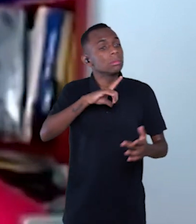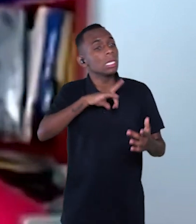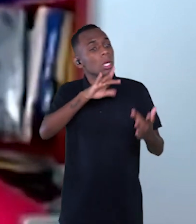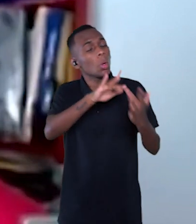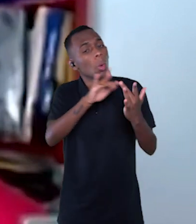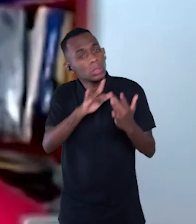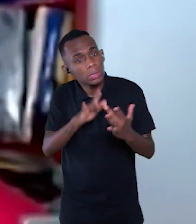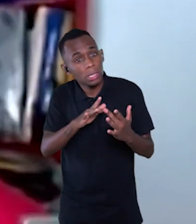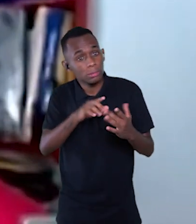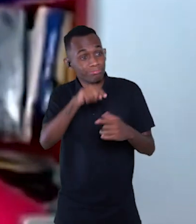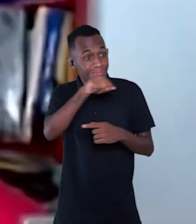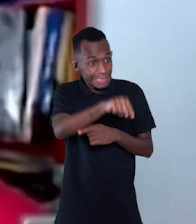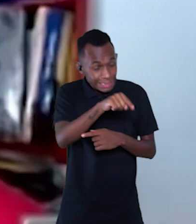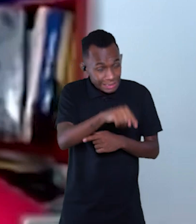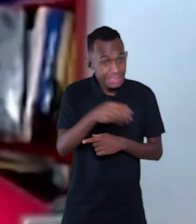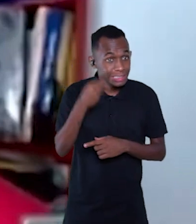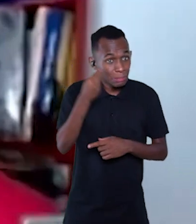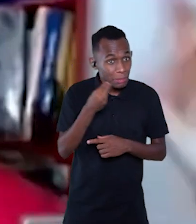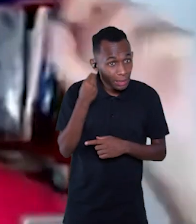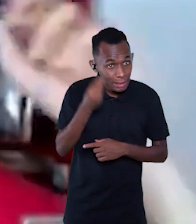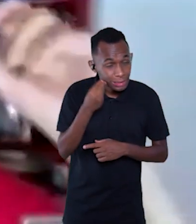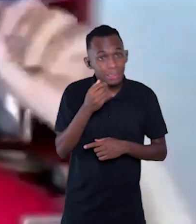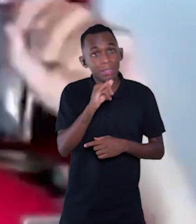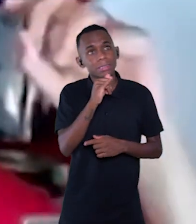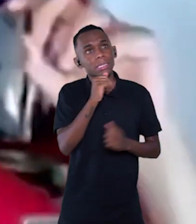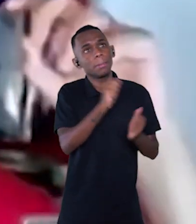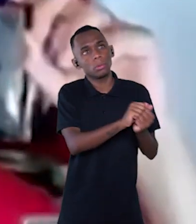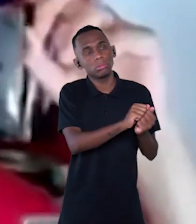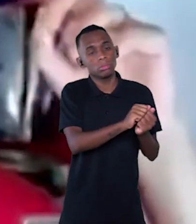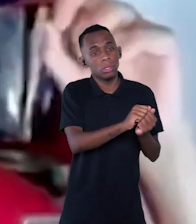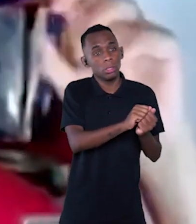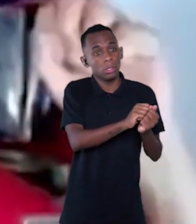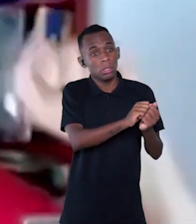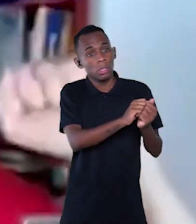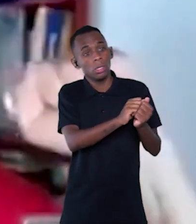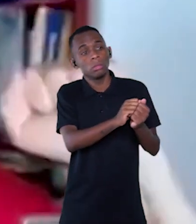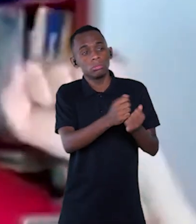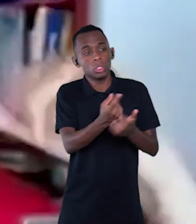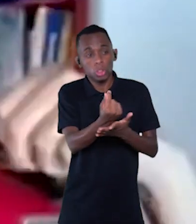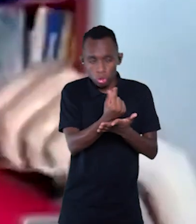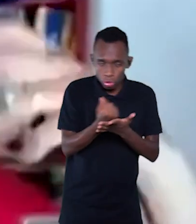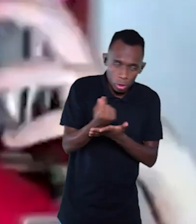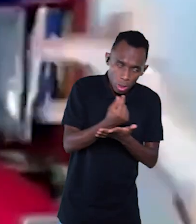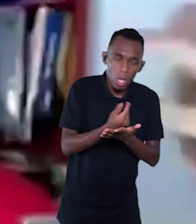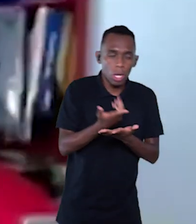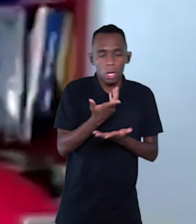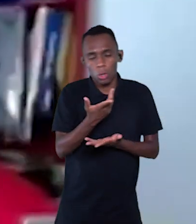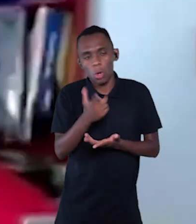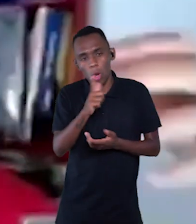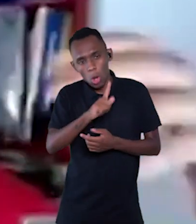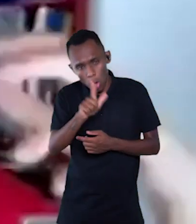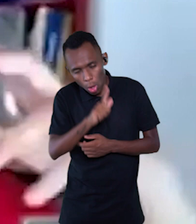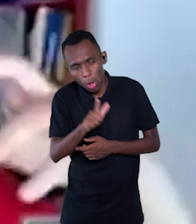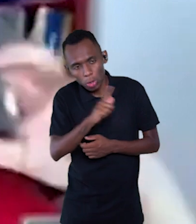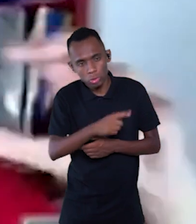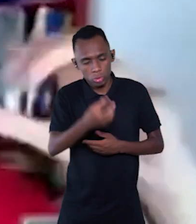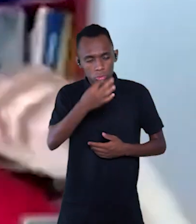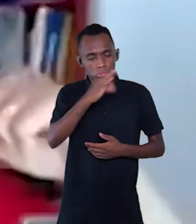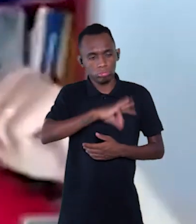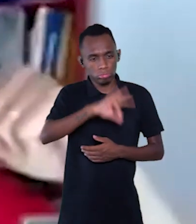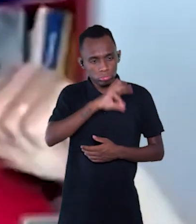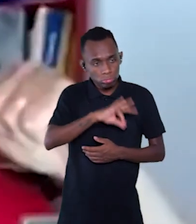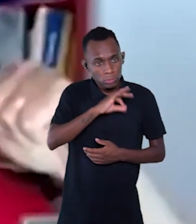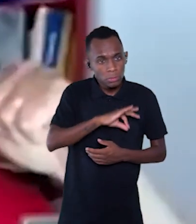ali eles estão passando tempo, entre aspas, eu digo, juntando uma grana, claro, atendendo da melhor forma possível, mas juntando